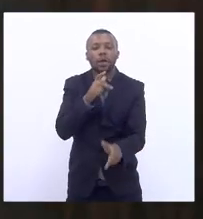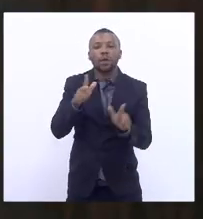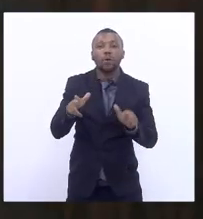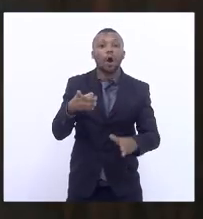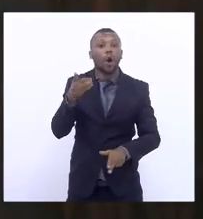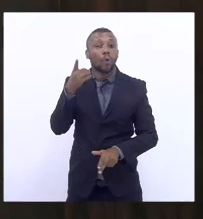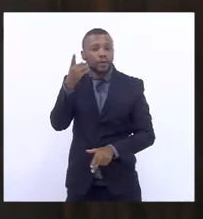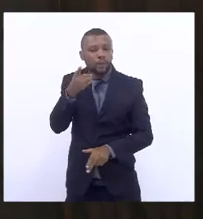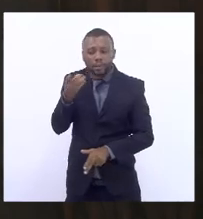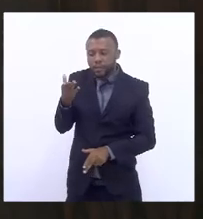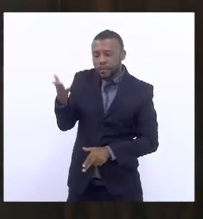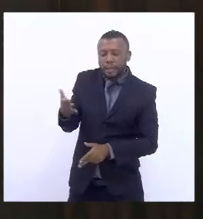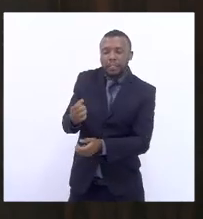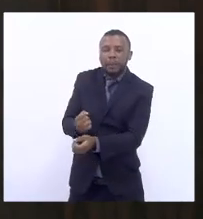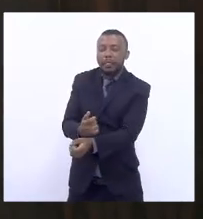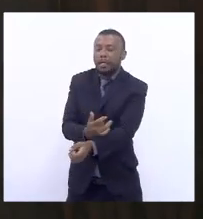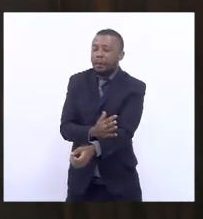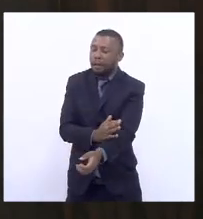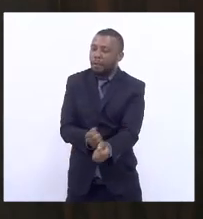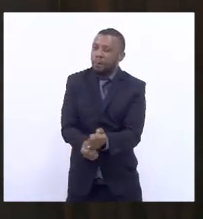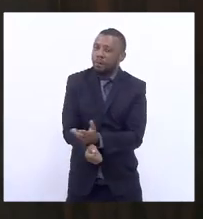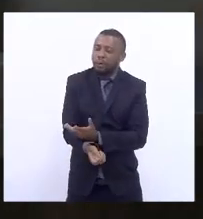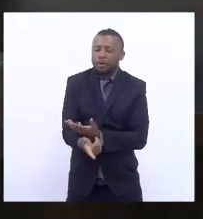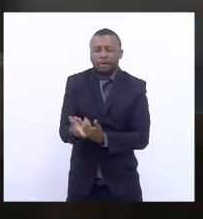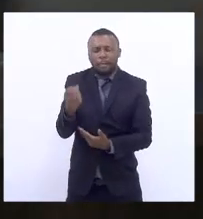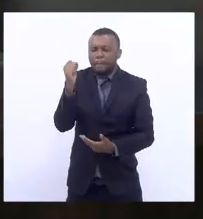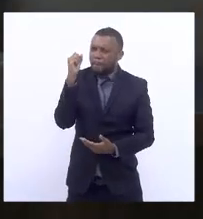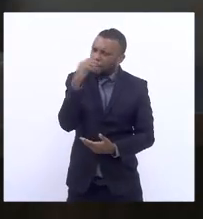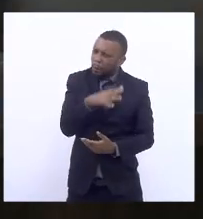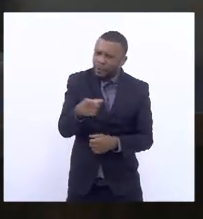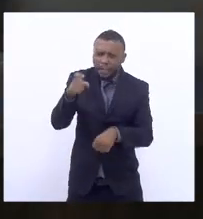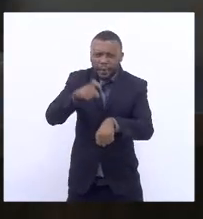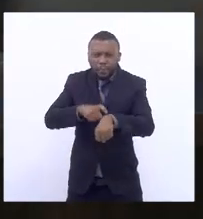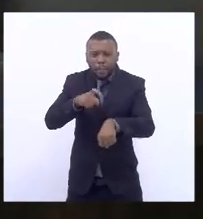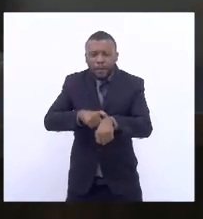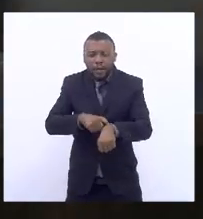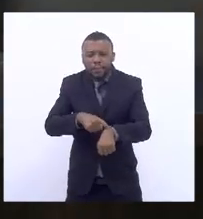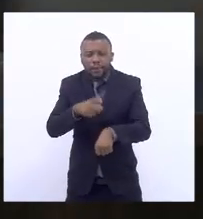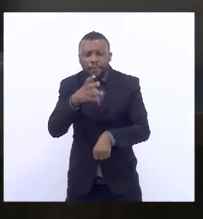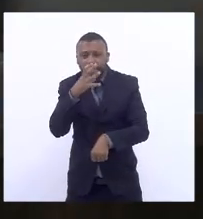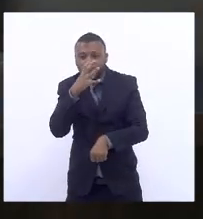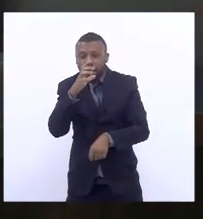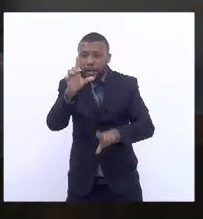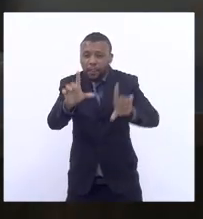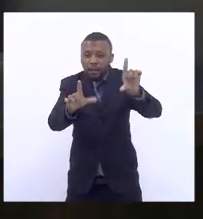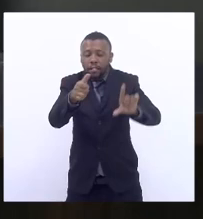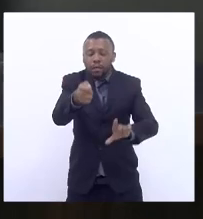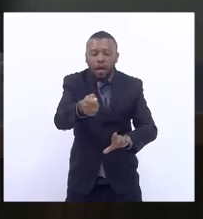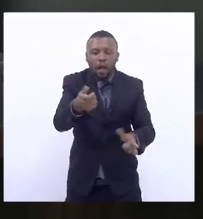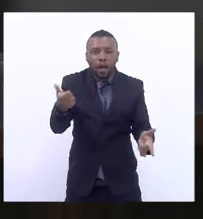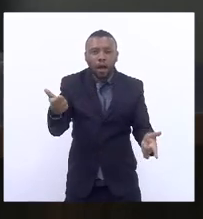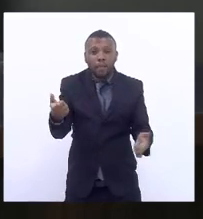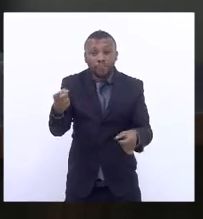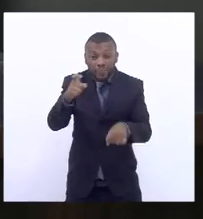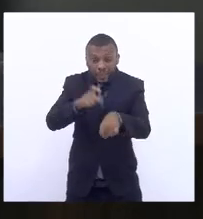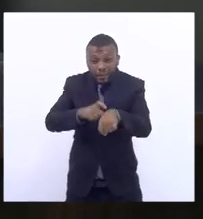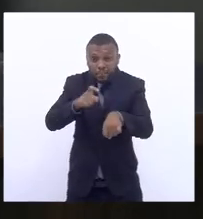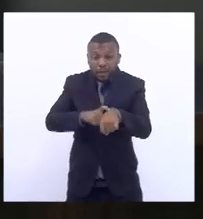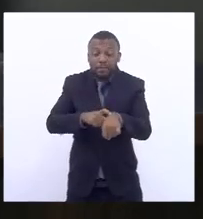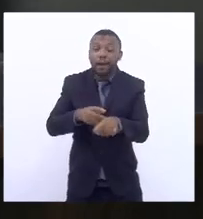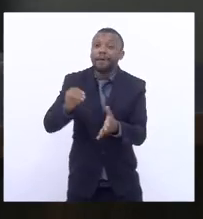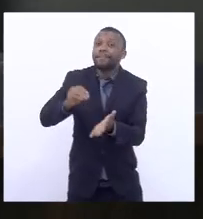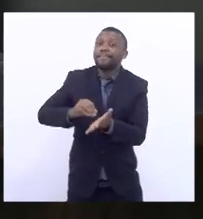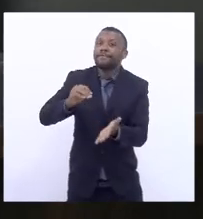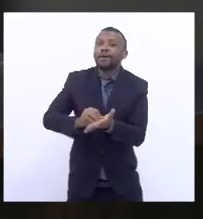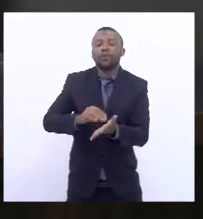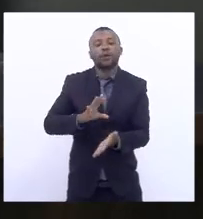com tanta desgraça naquele momento na televisão. Estamos num momento de muito desamor entre as